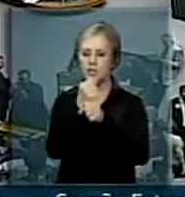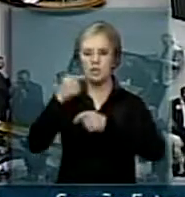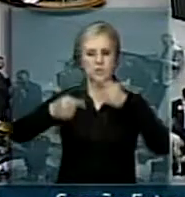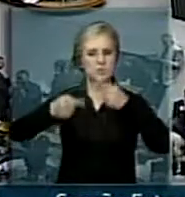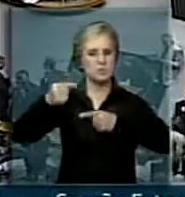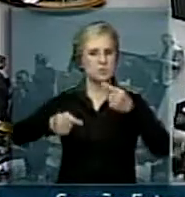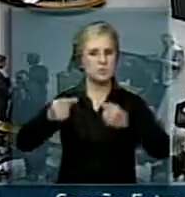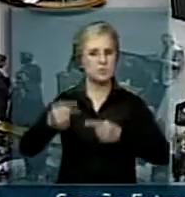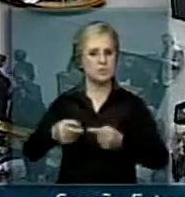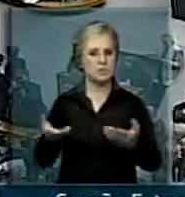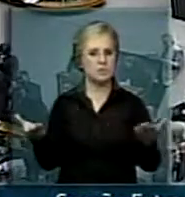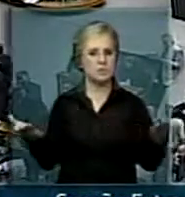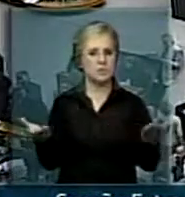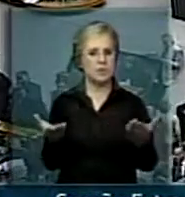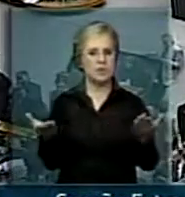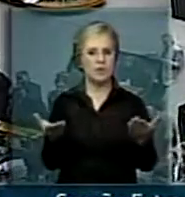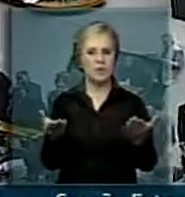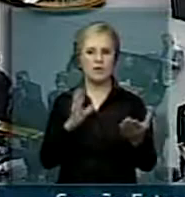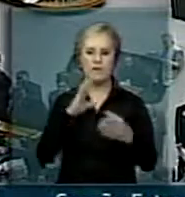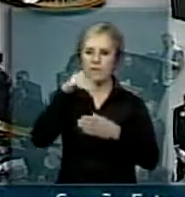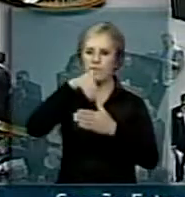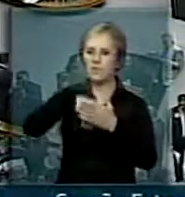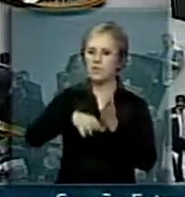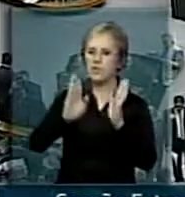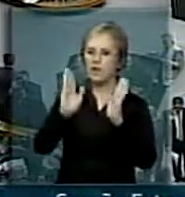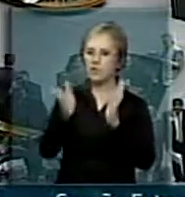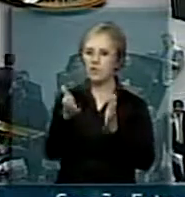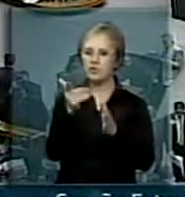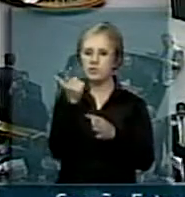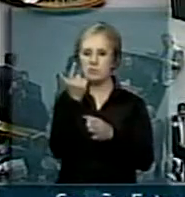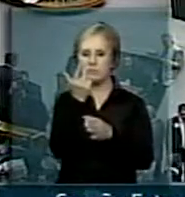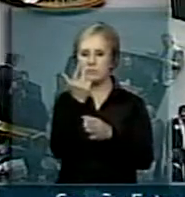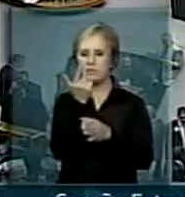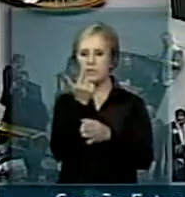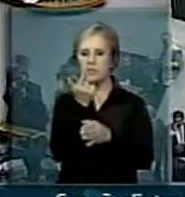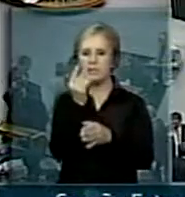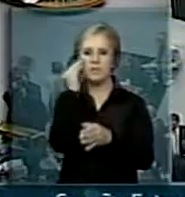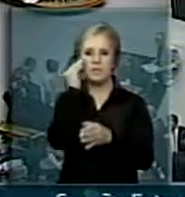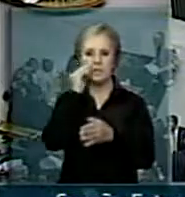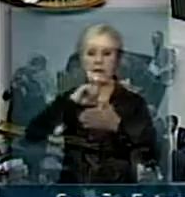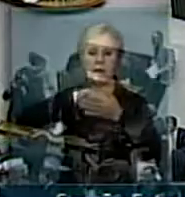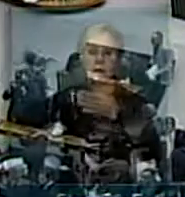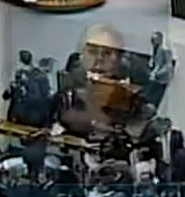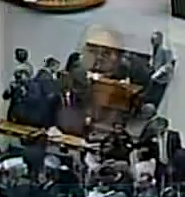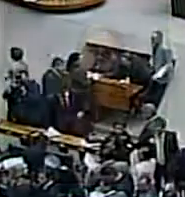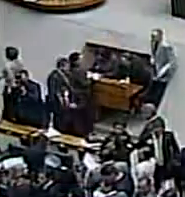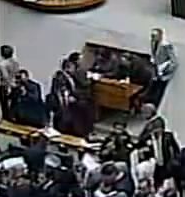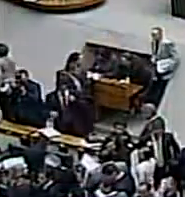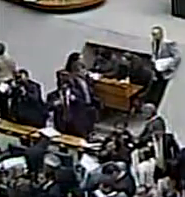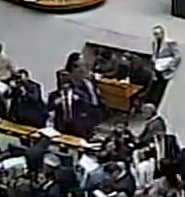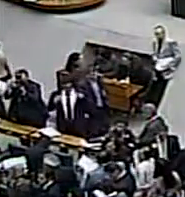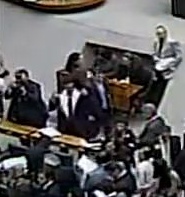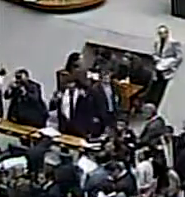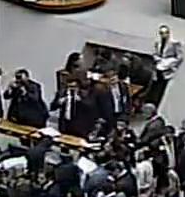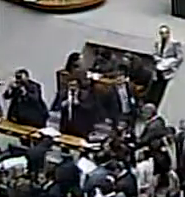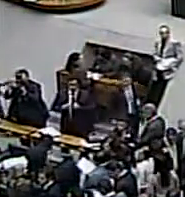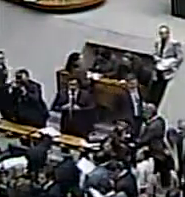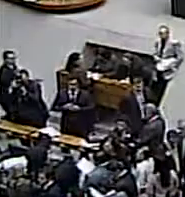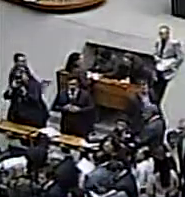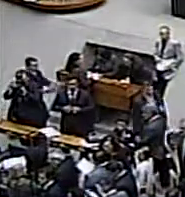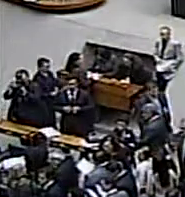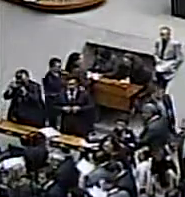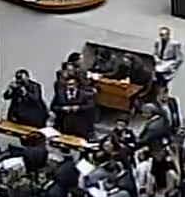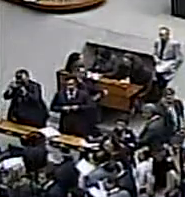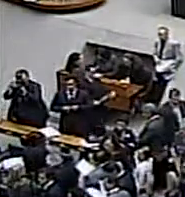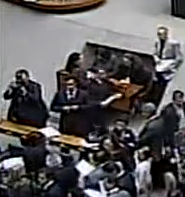podemos agora, porque votar hoje, atropelar a votação. Nós queremos votar, o bloco quer votar, inclusive,